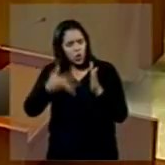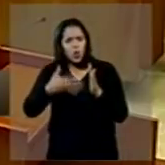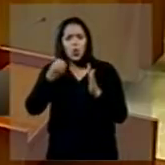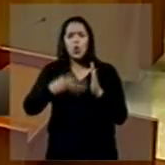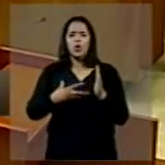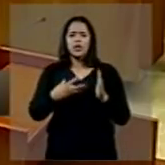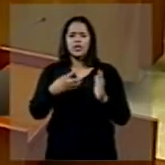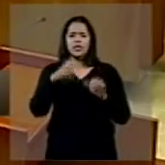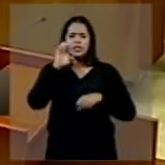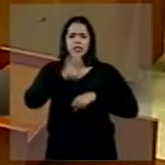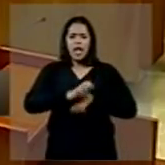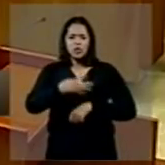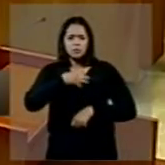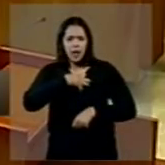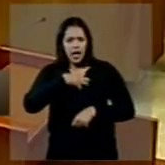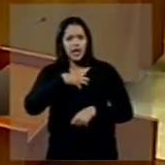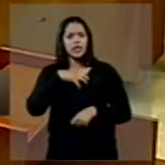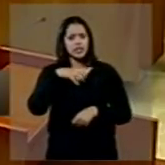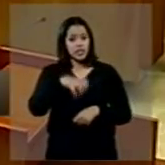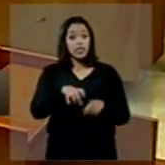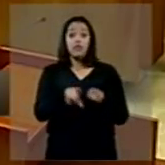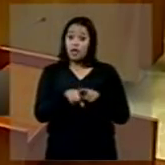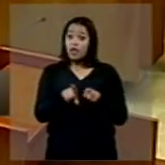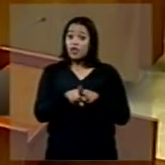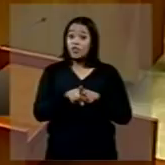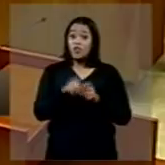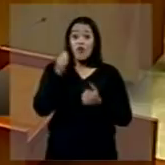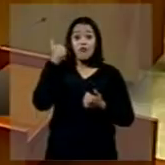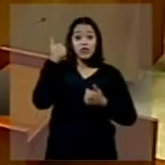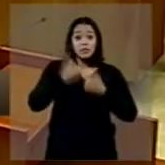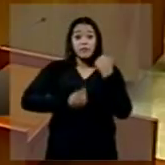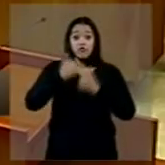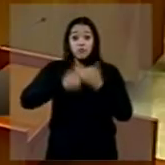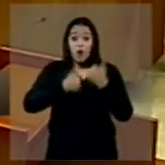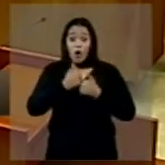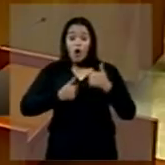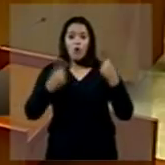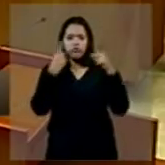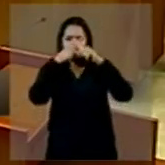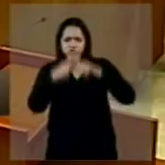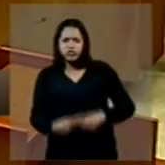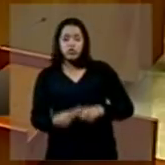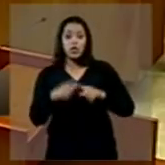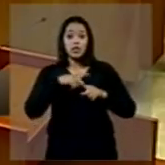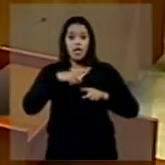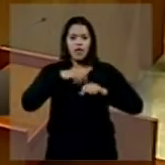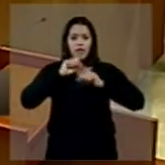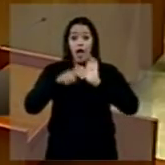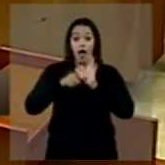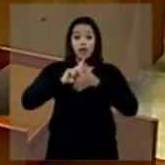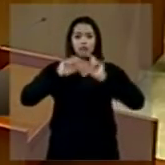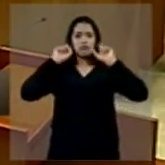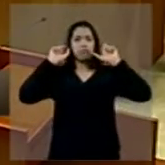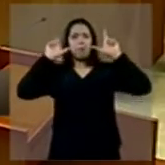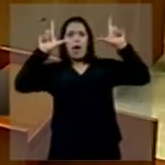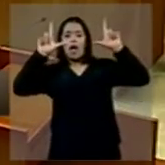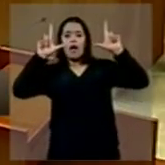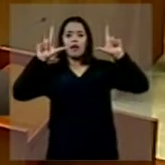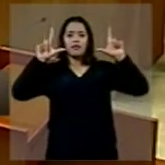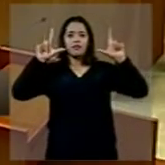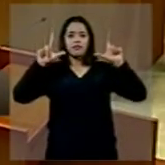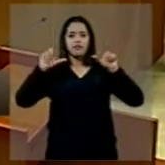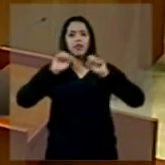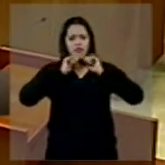estado, estado da Bahia, inclusive em jogos de futebol, dos dois maiores times lá, que suponho seja Bahia e